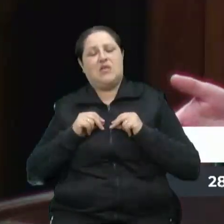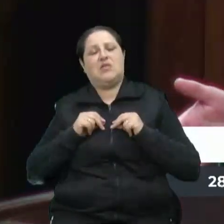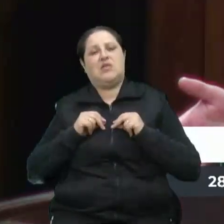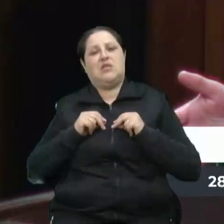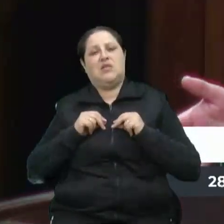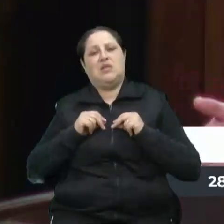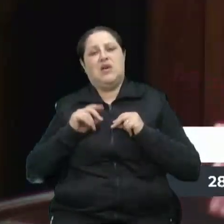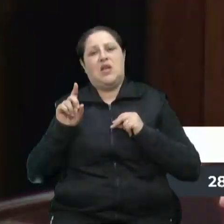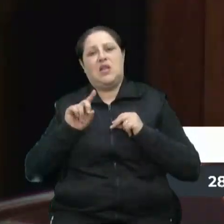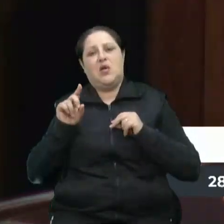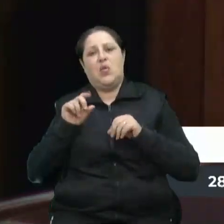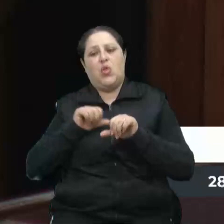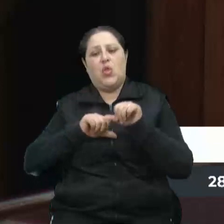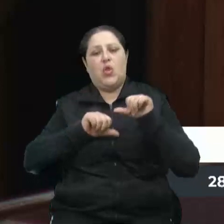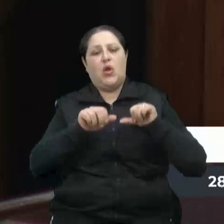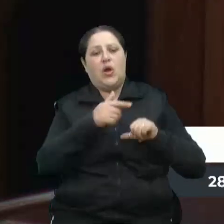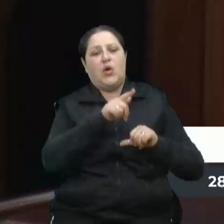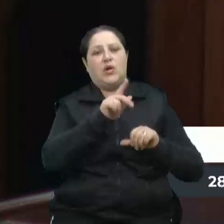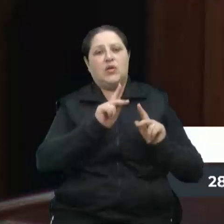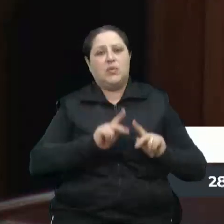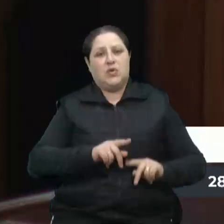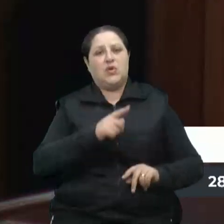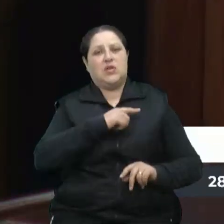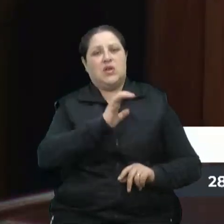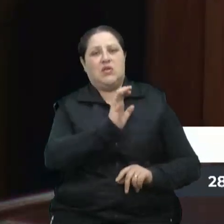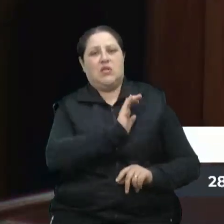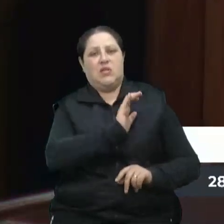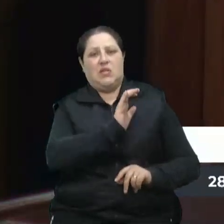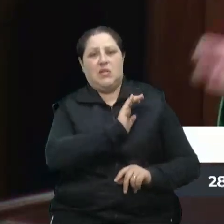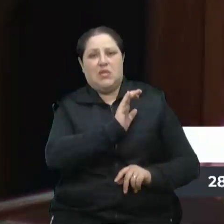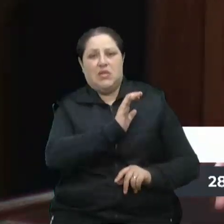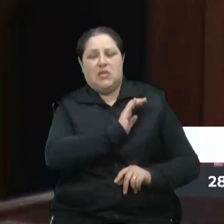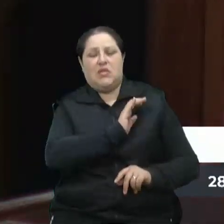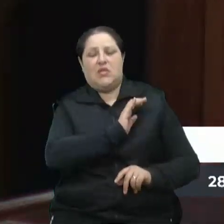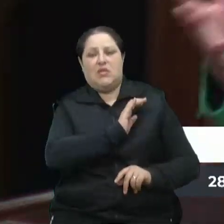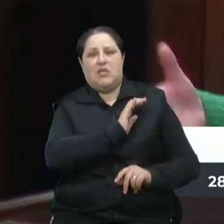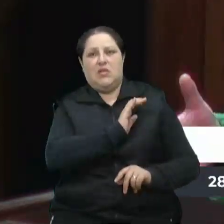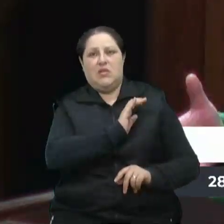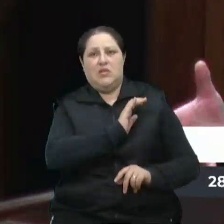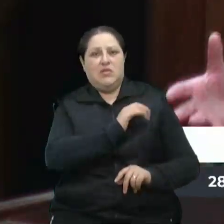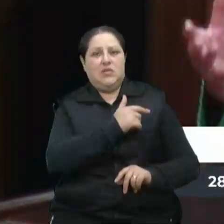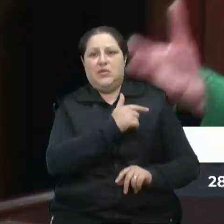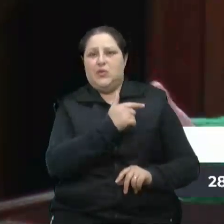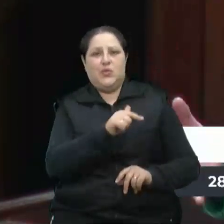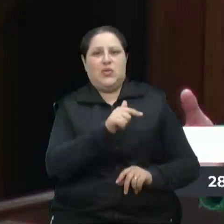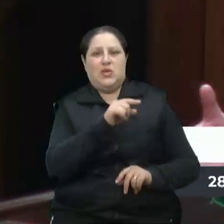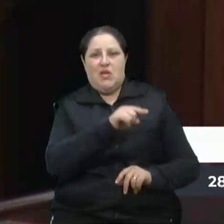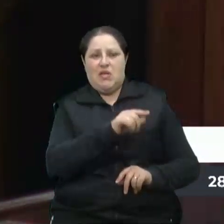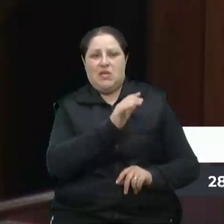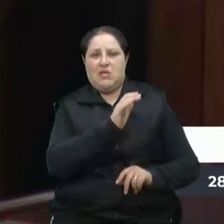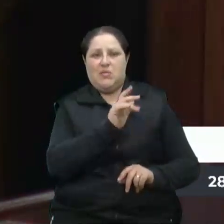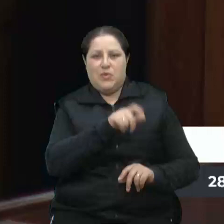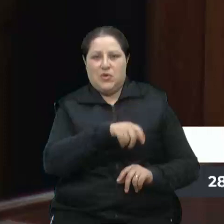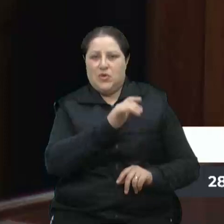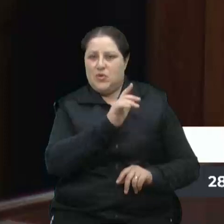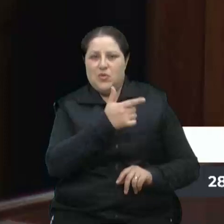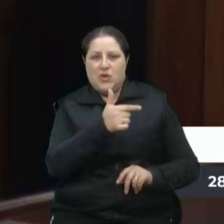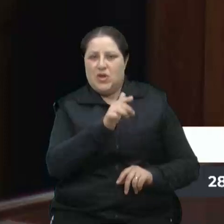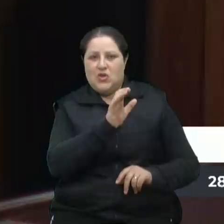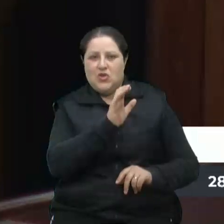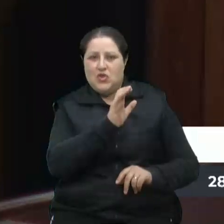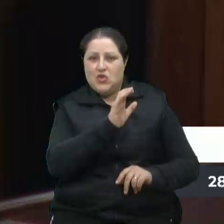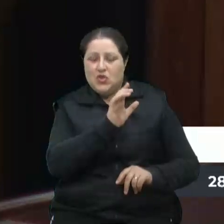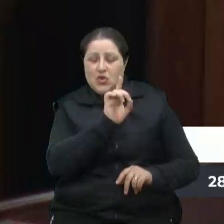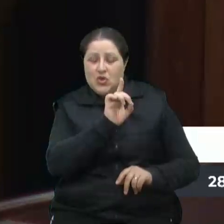para pessoas que são abonadas e que não têm o direito de estarem ocupando aquele